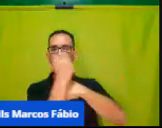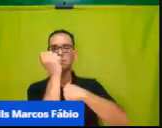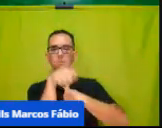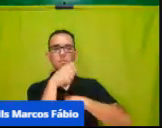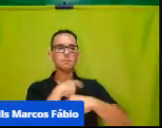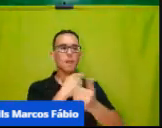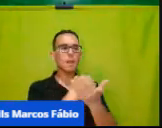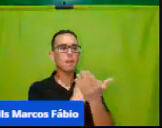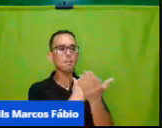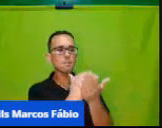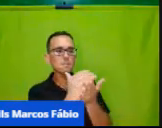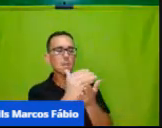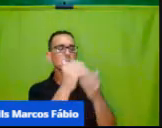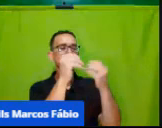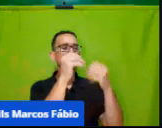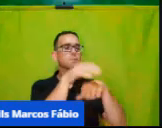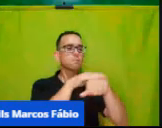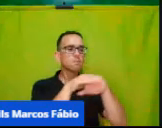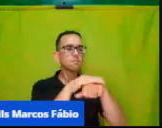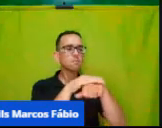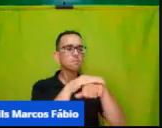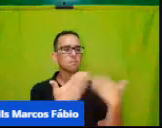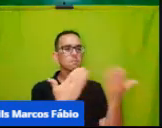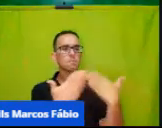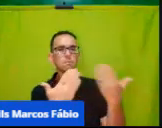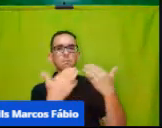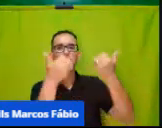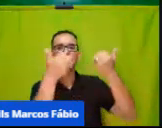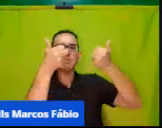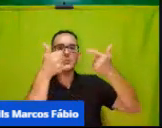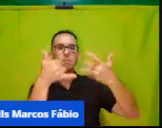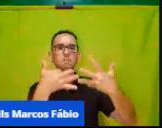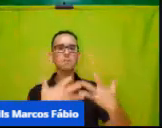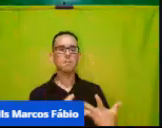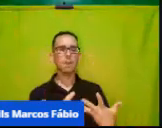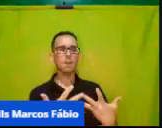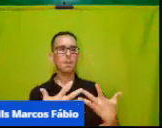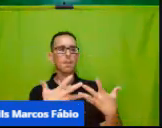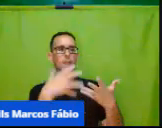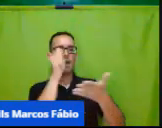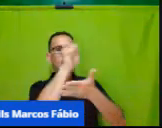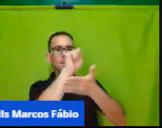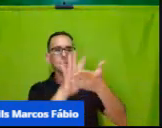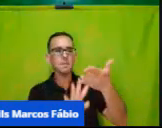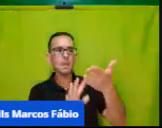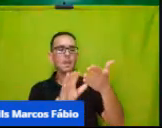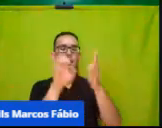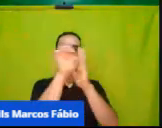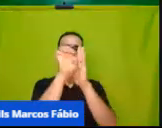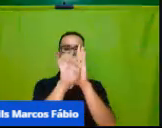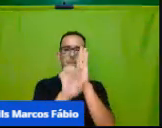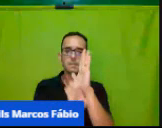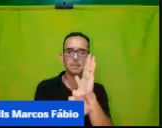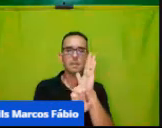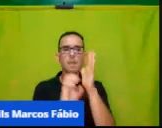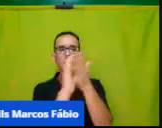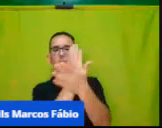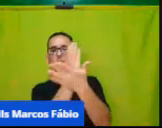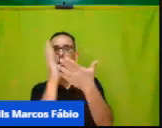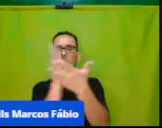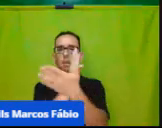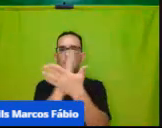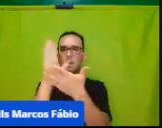né? Geralmente eu tenho trabalhado os vídeos comentando as atividades, e aí, dependendo da atividade, eu me utilizo